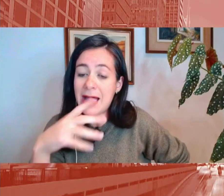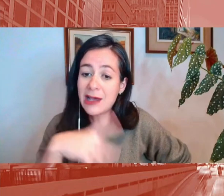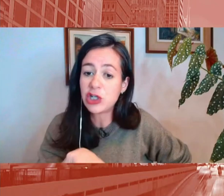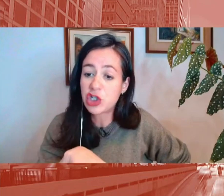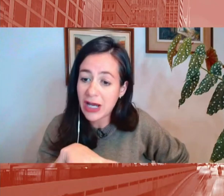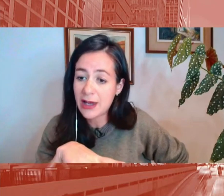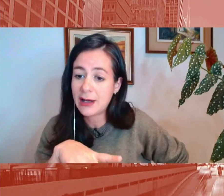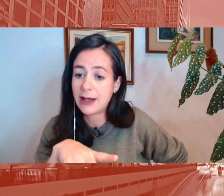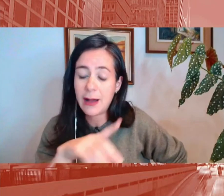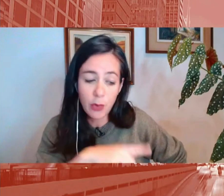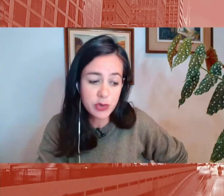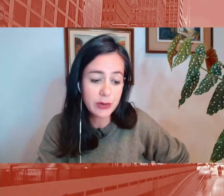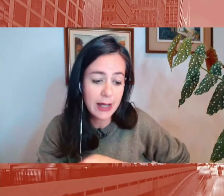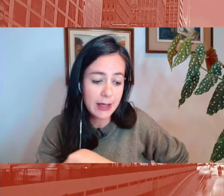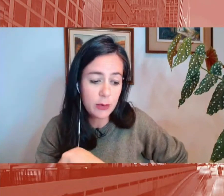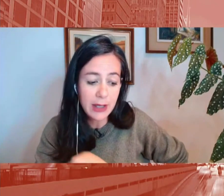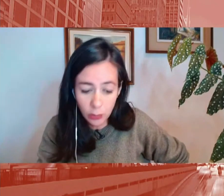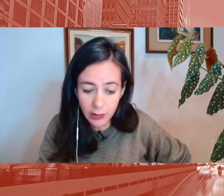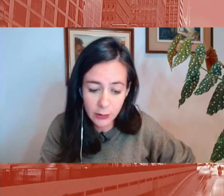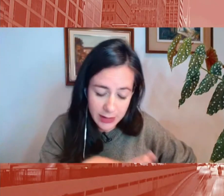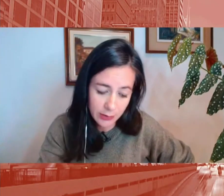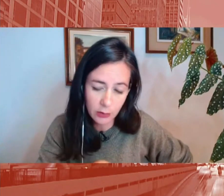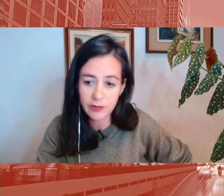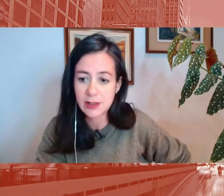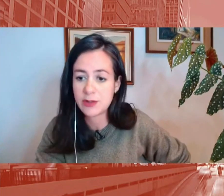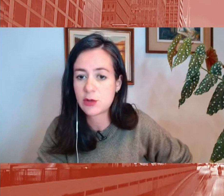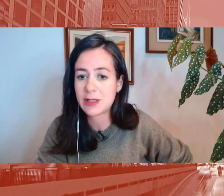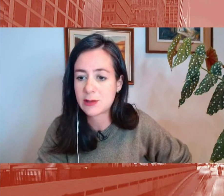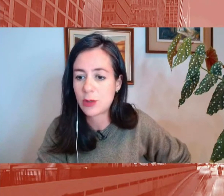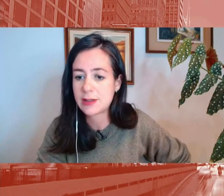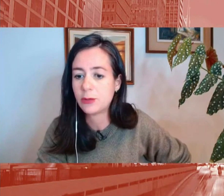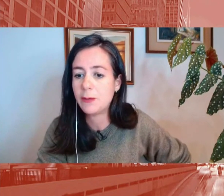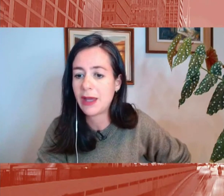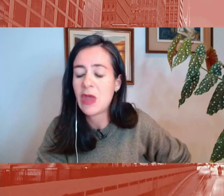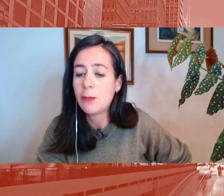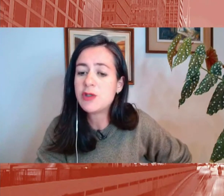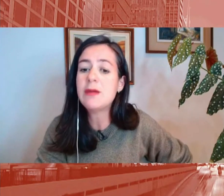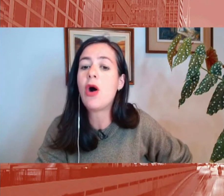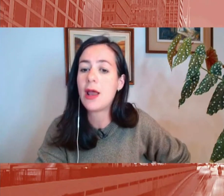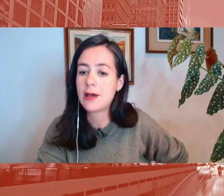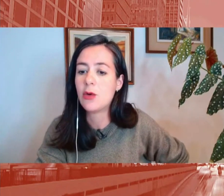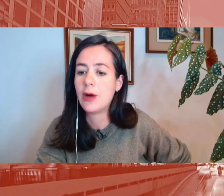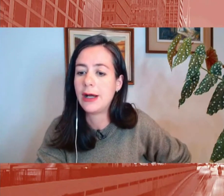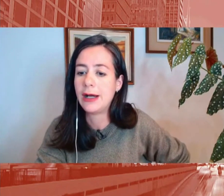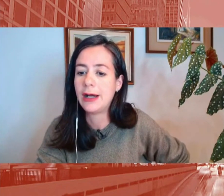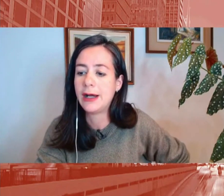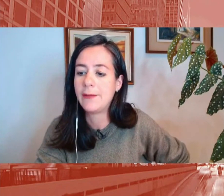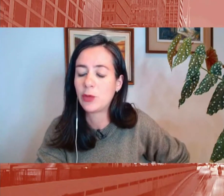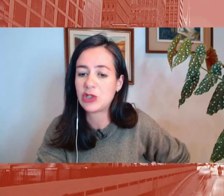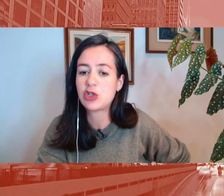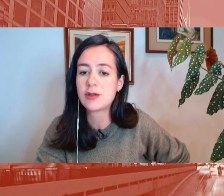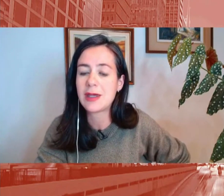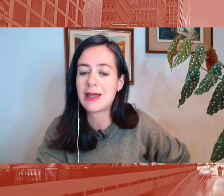E daí a gente chega a Bolsonaro e Lula. Eu quero conversar com você sobre essa situação também. Muito simbólico,